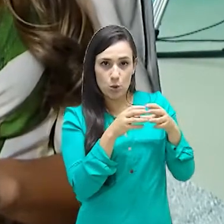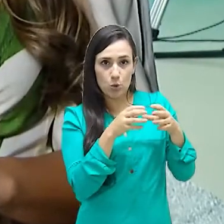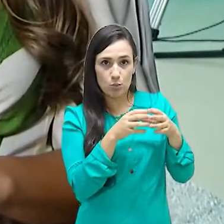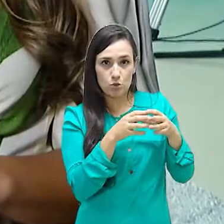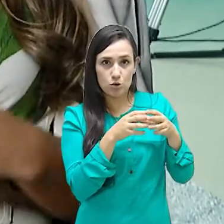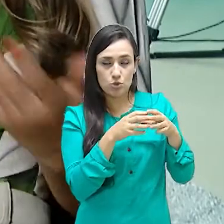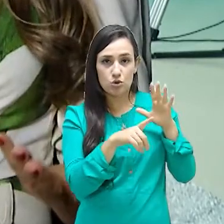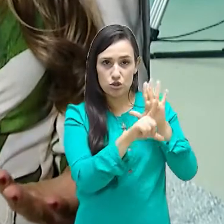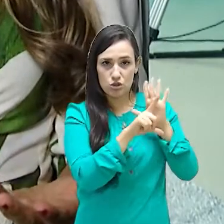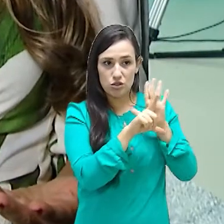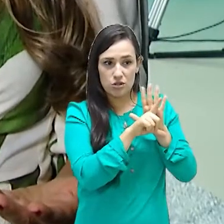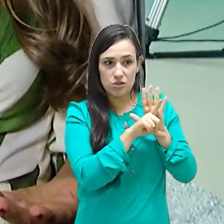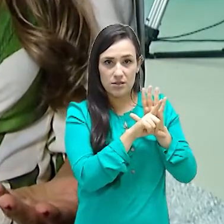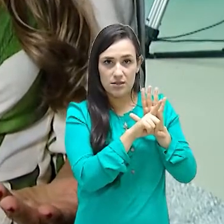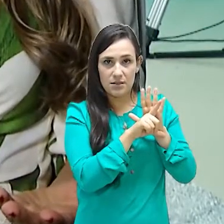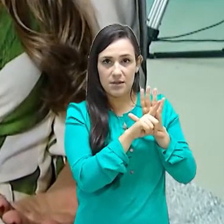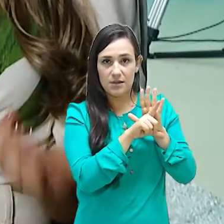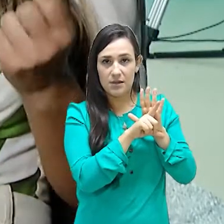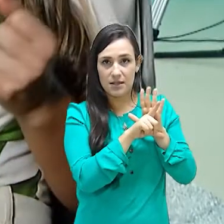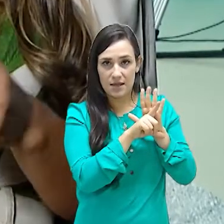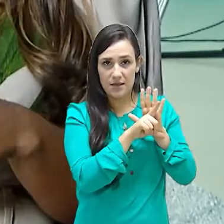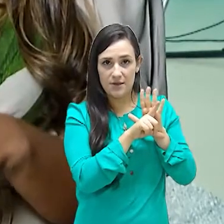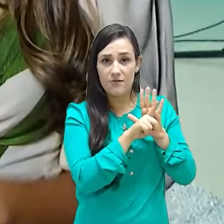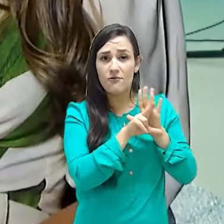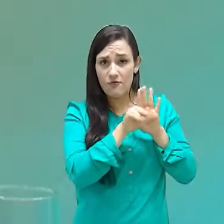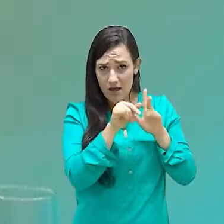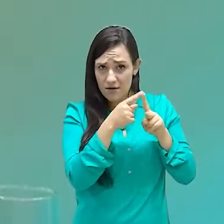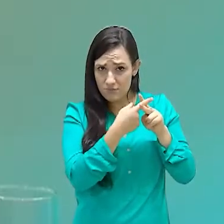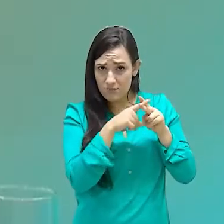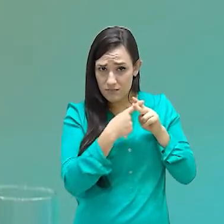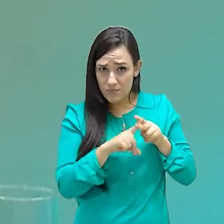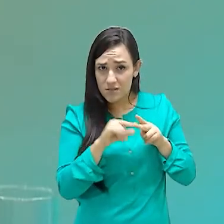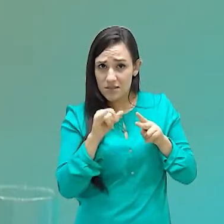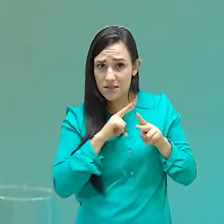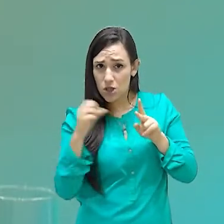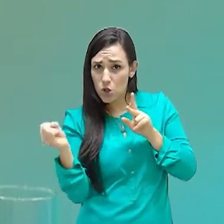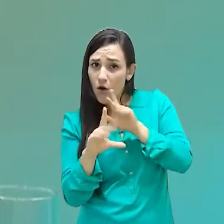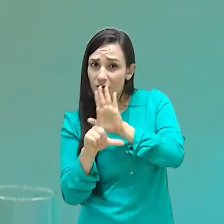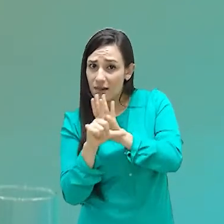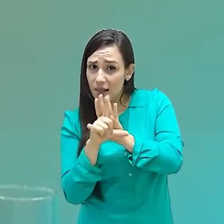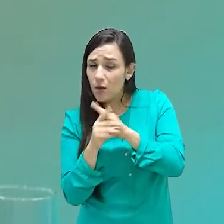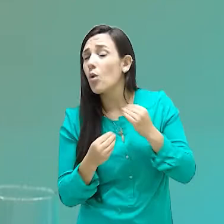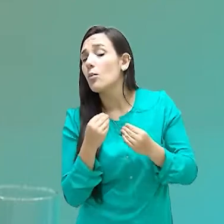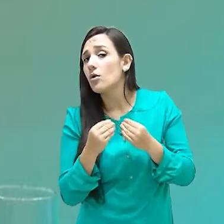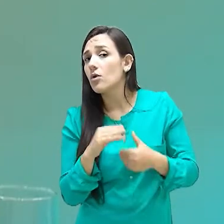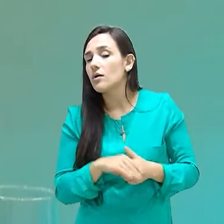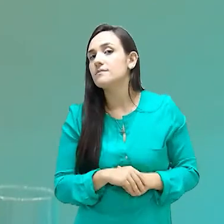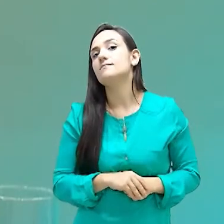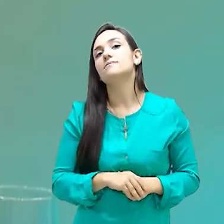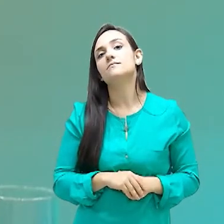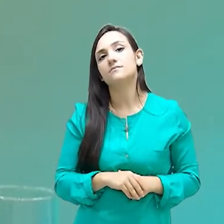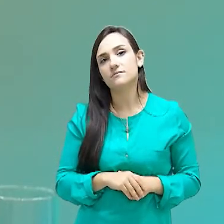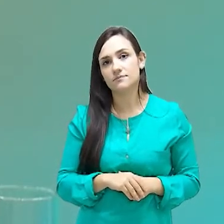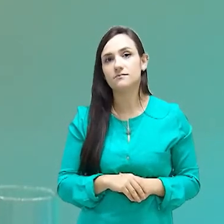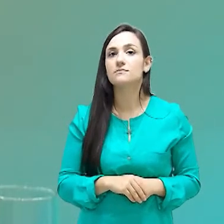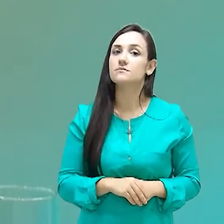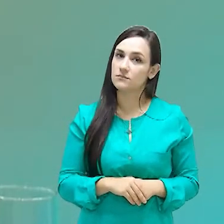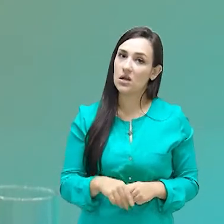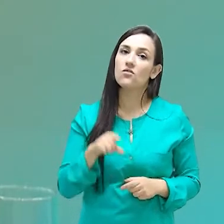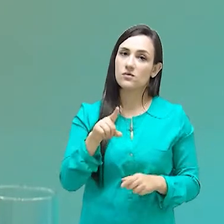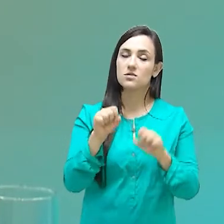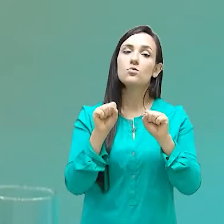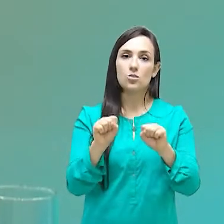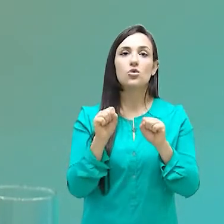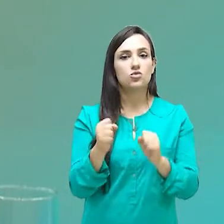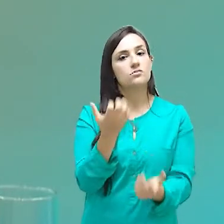serão atualizadas à medida que as novas leis forem surgindo. Então, a gente acabou de mostrar aqui no site, a gente pode fazer